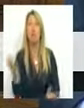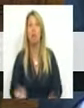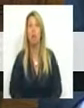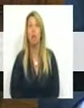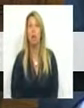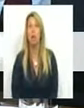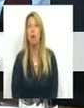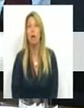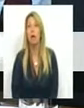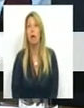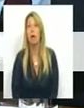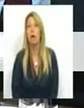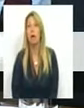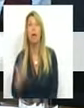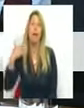Naturalmente.